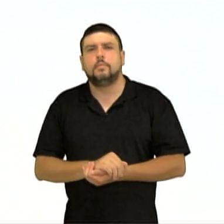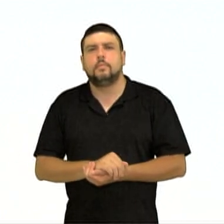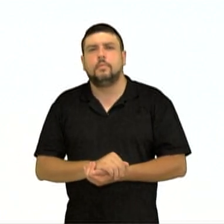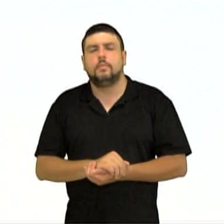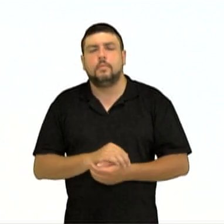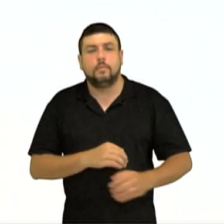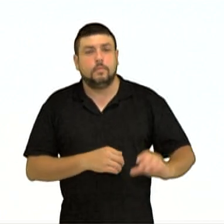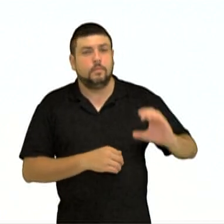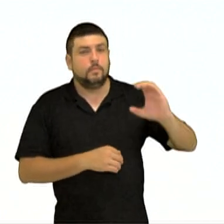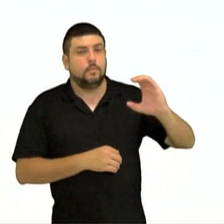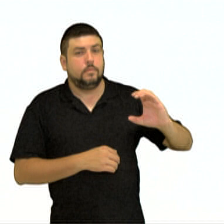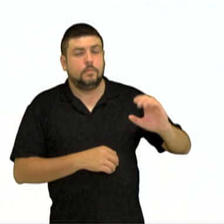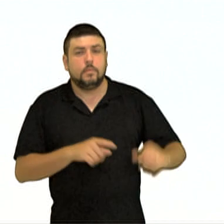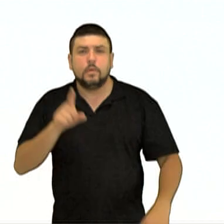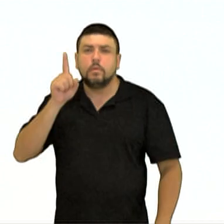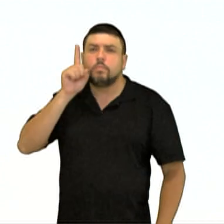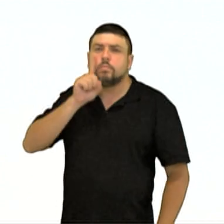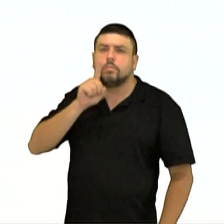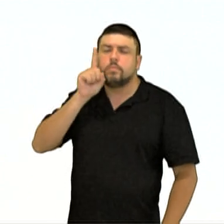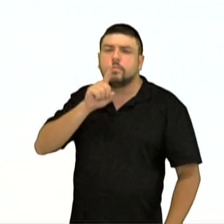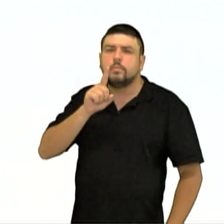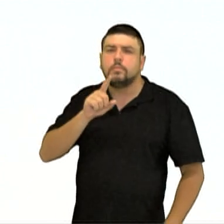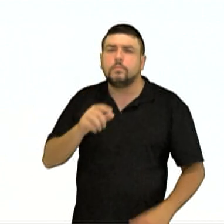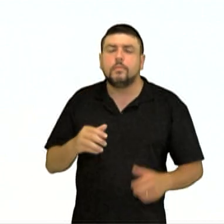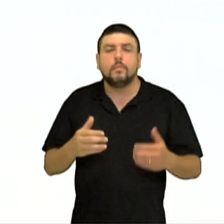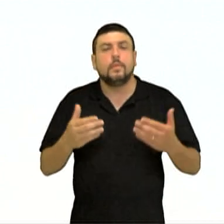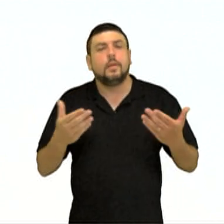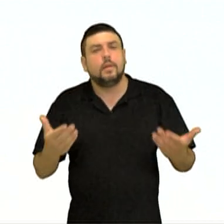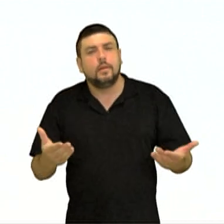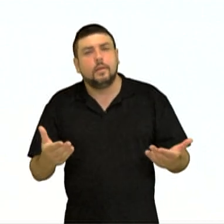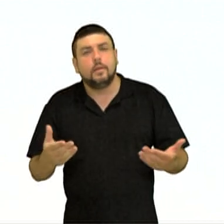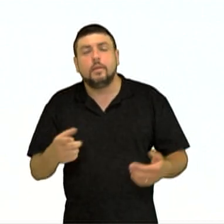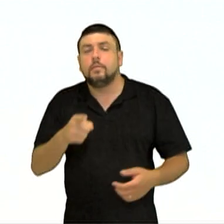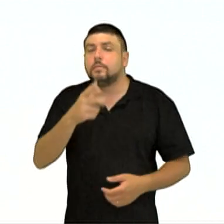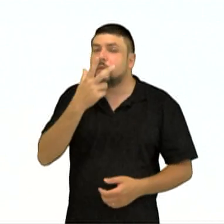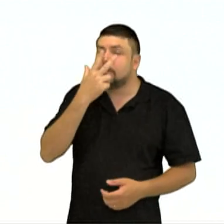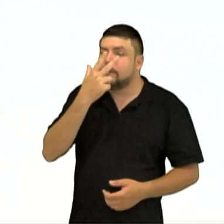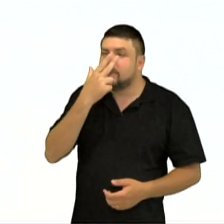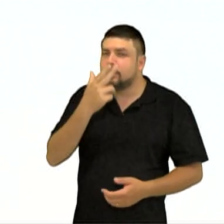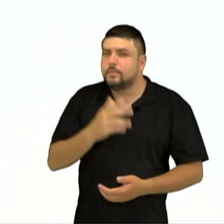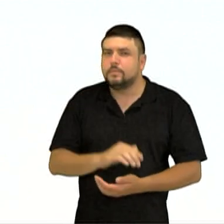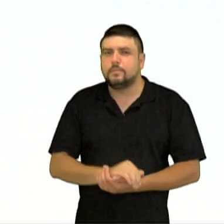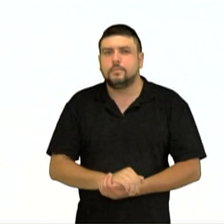letra C, nos Estados Unidos? E aí, o que você acha?